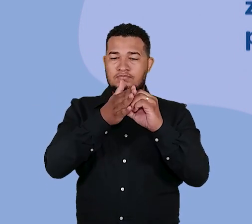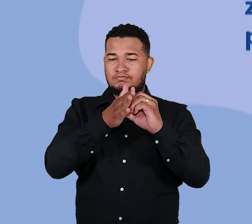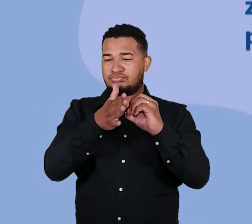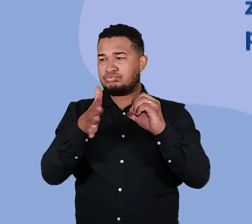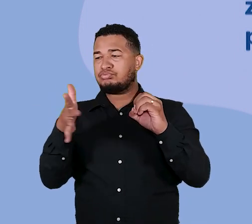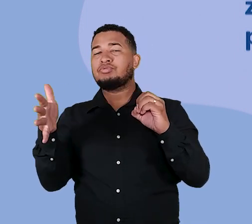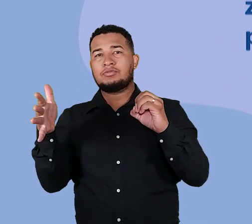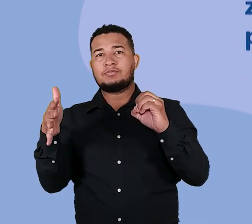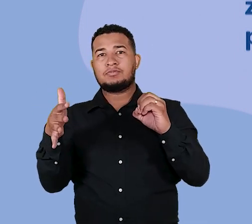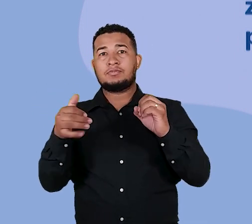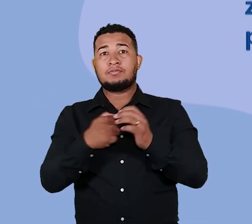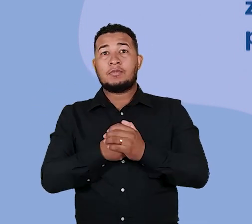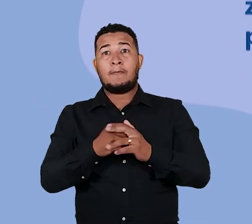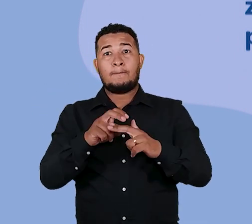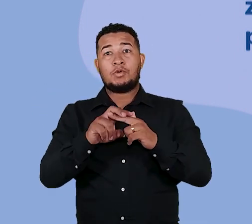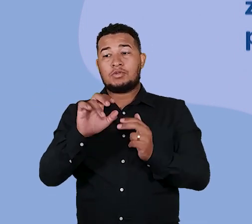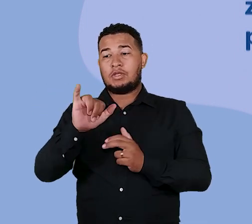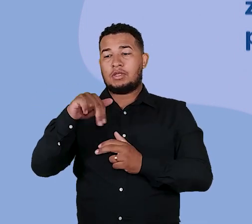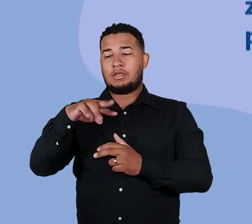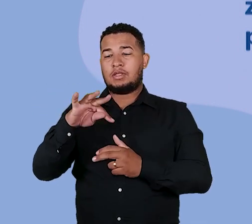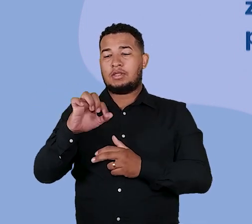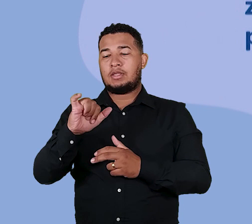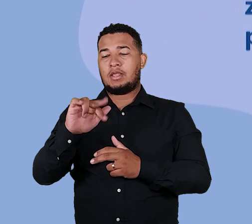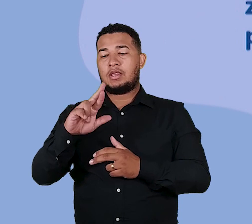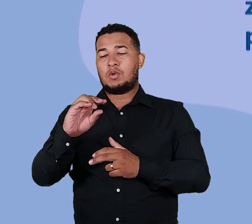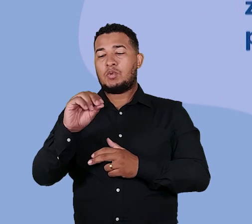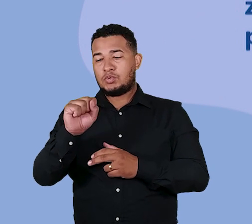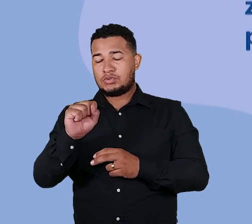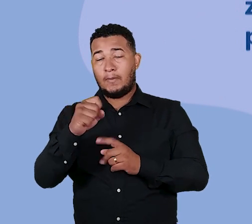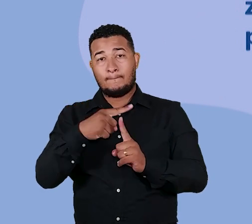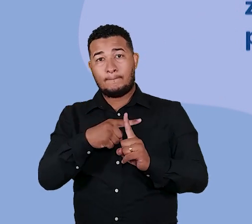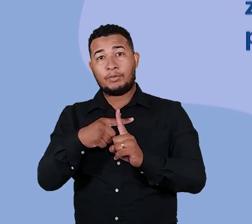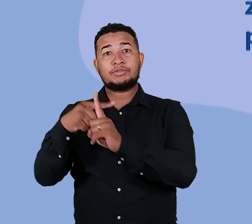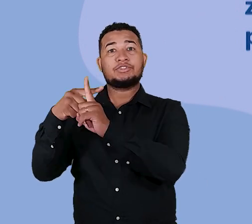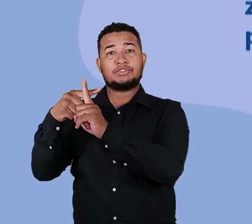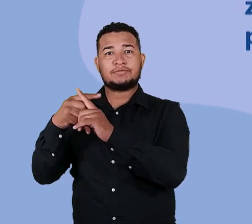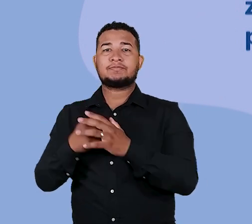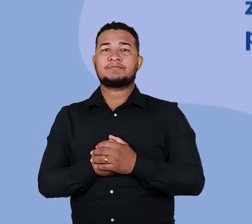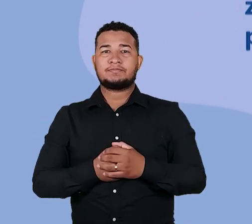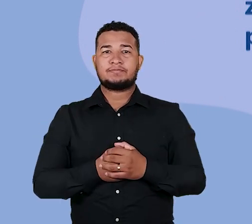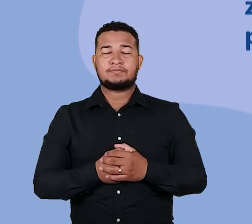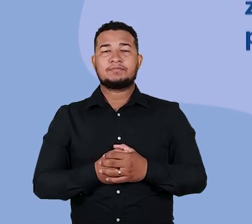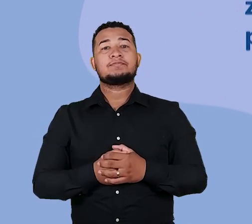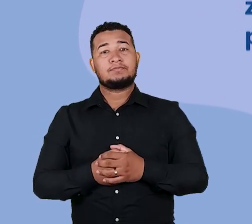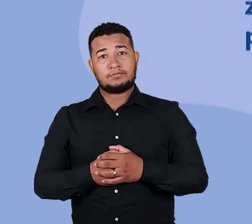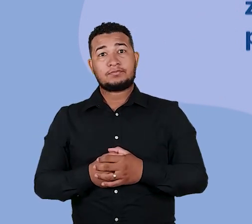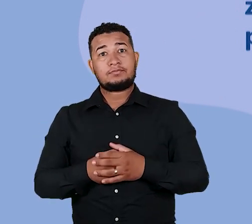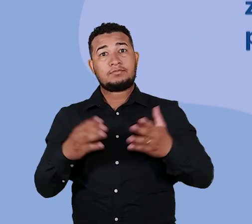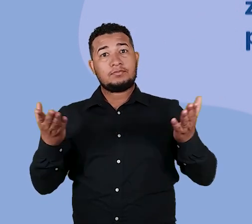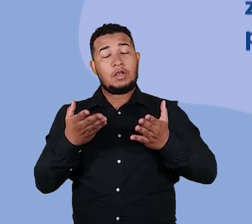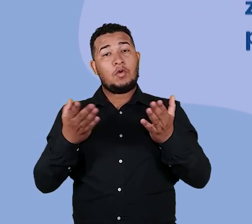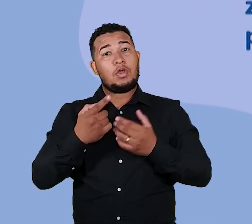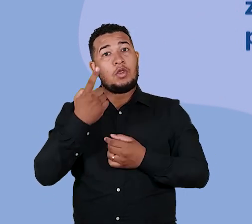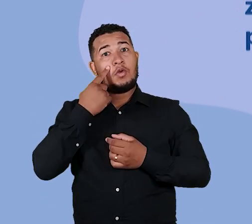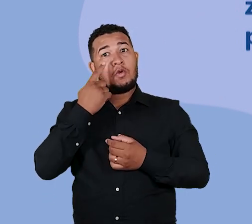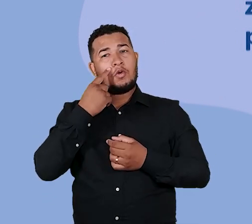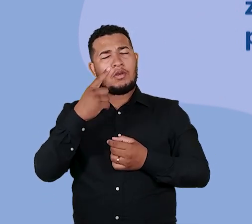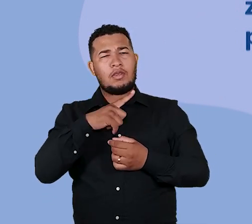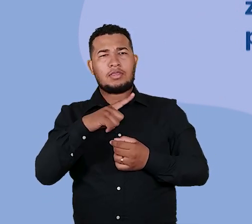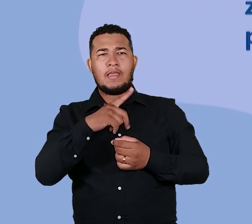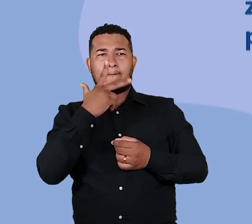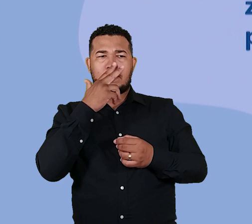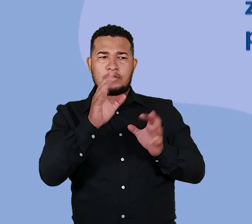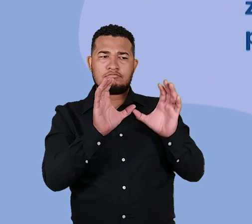foram excluídos. Por isso, nós chamamos de inteiros positivos. Agora, dá uma olhada nesse subconjunto que tem